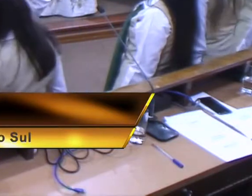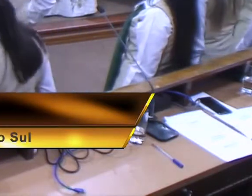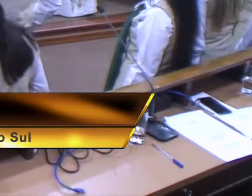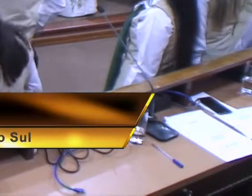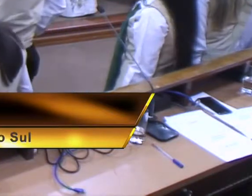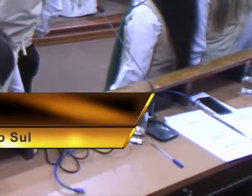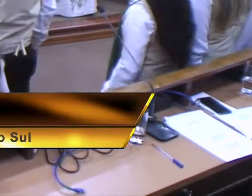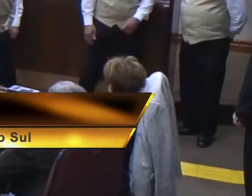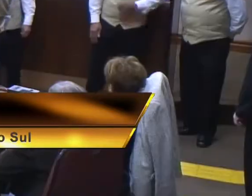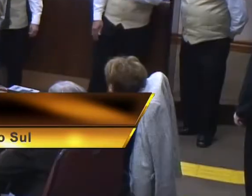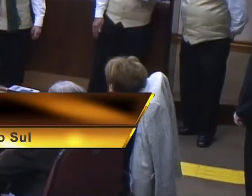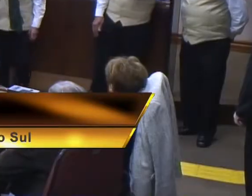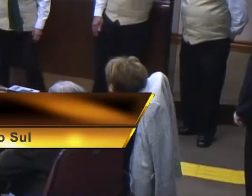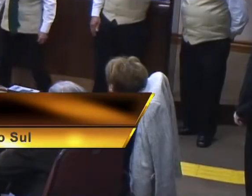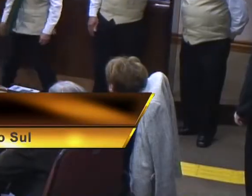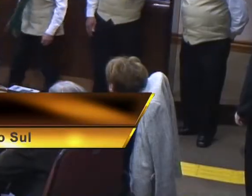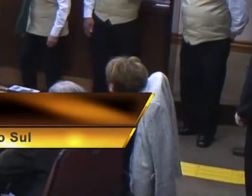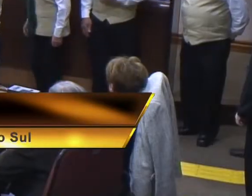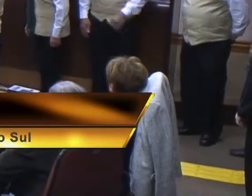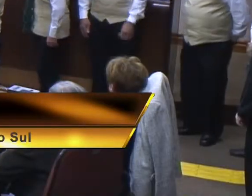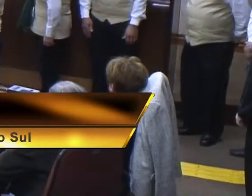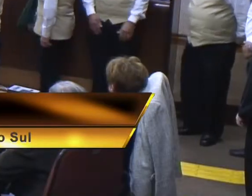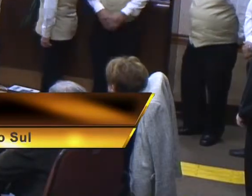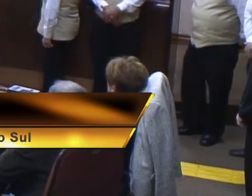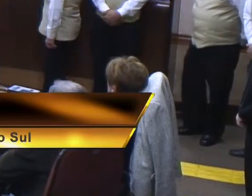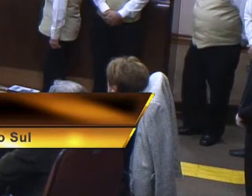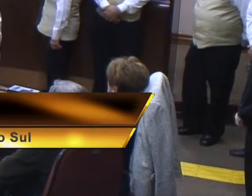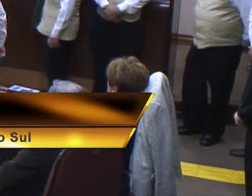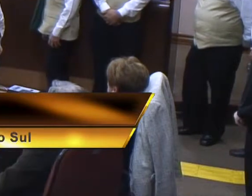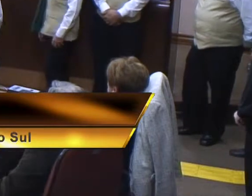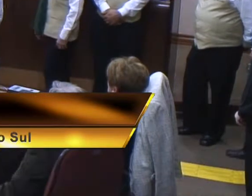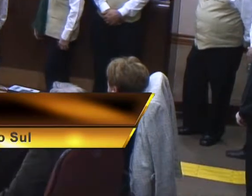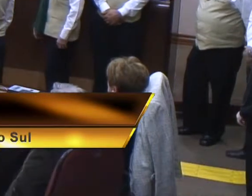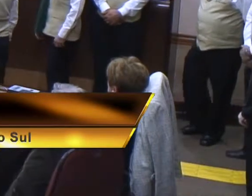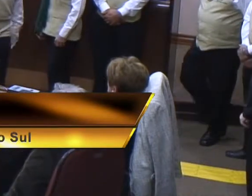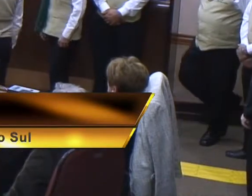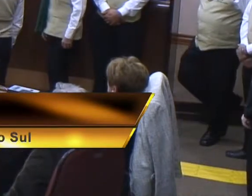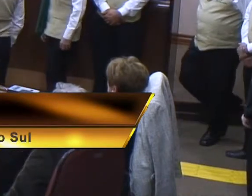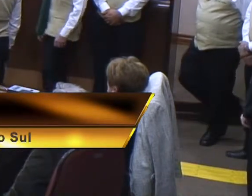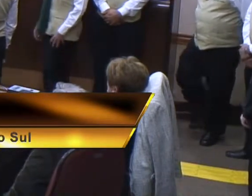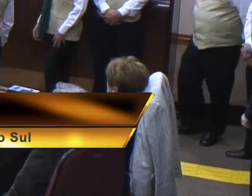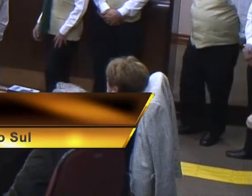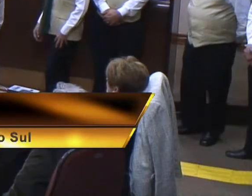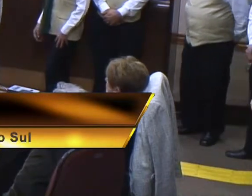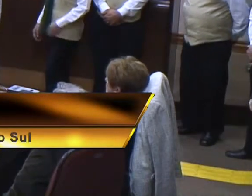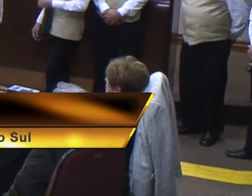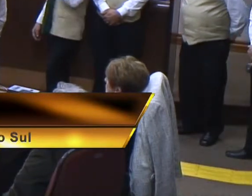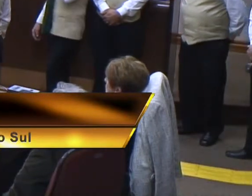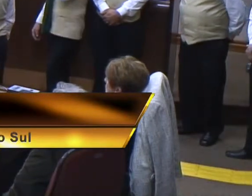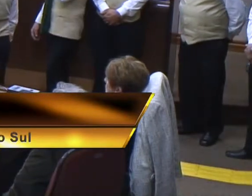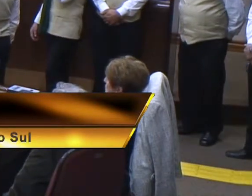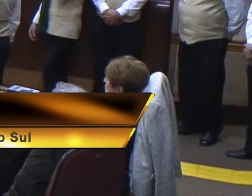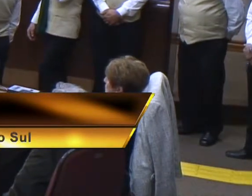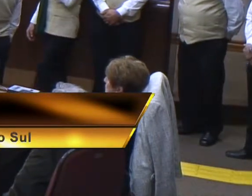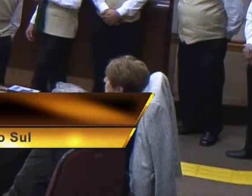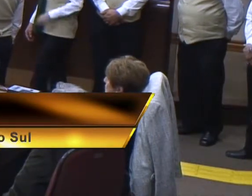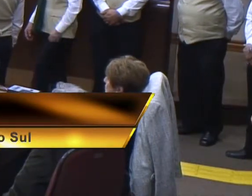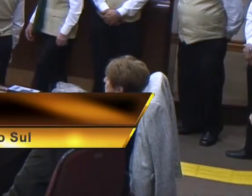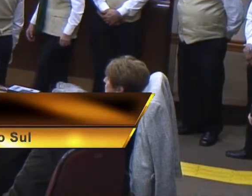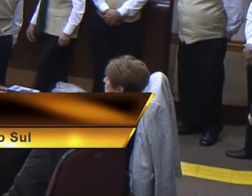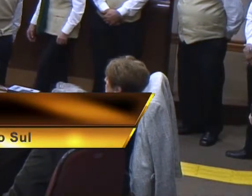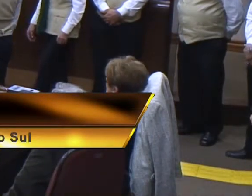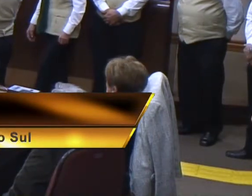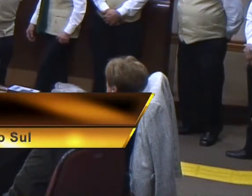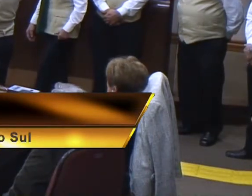Mas é um pedido meu que em várias oportunidades eu vi e descontrai muito, então eu fiz um pedido e eles assim me atenderam,